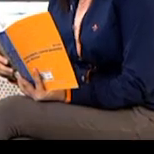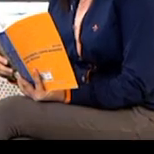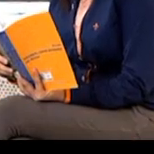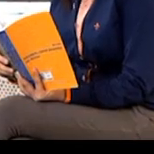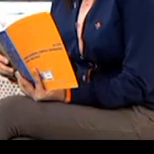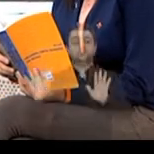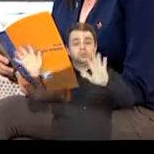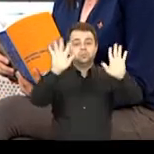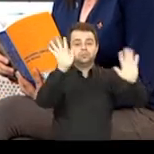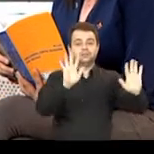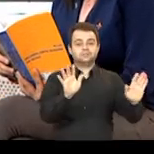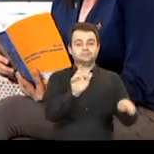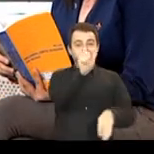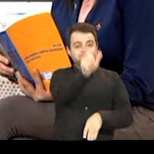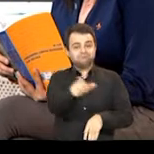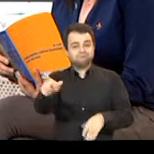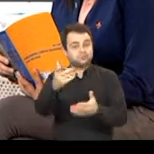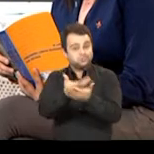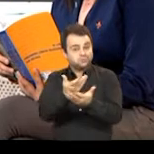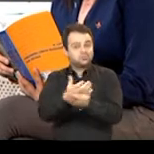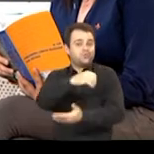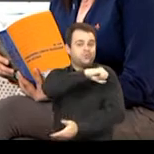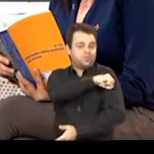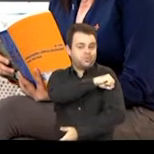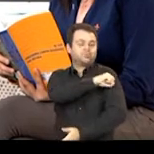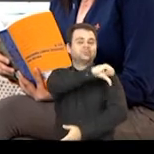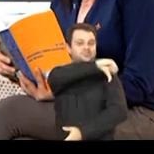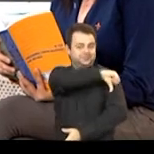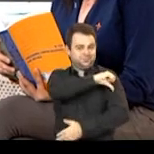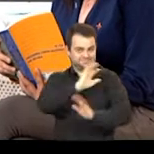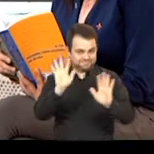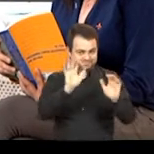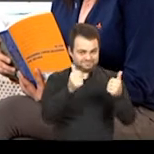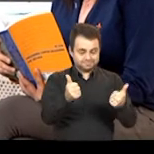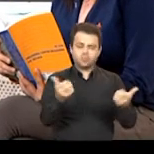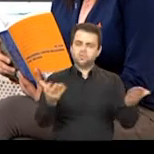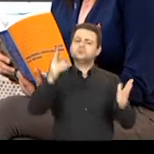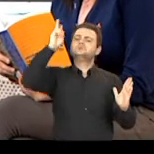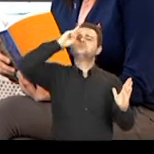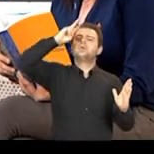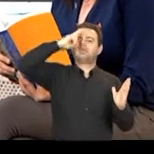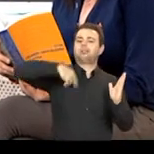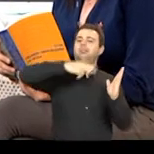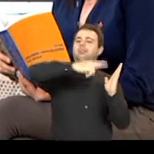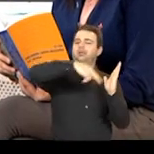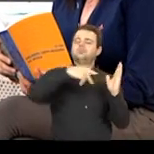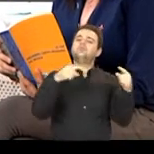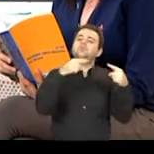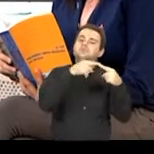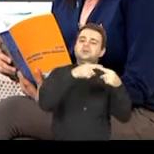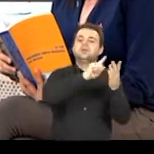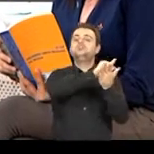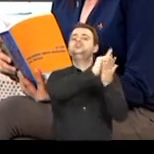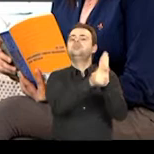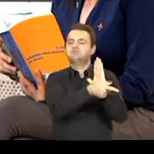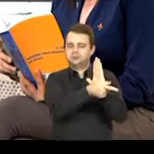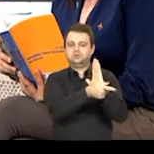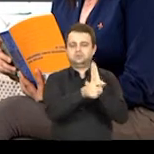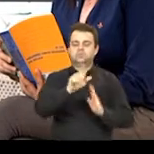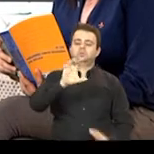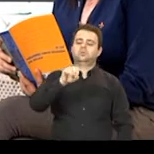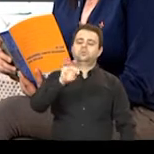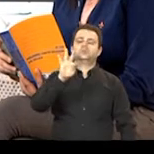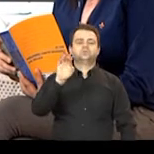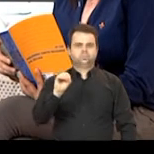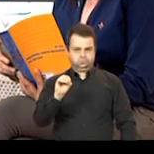Olá, alunos do 8º e 9º anos. Eu vou ler para vocês uma história que se enquadra no gênero conto e é da